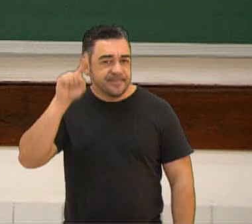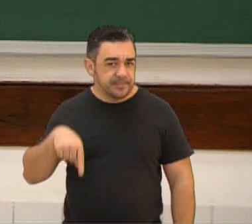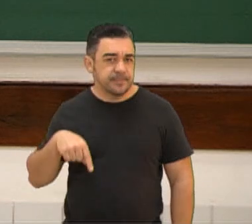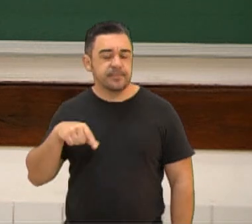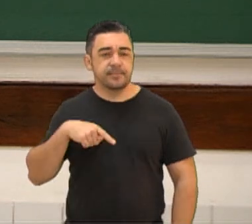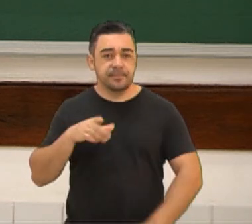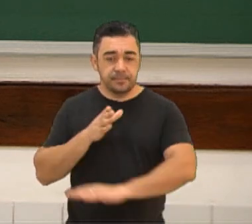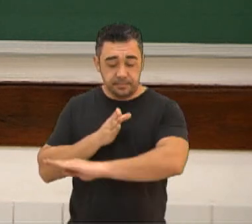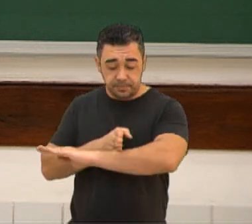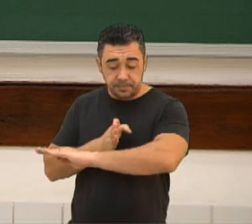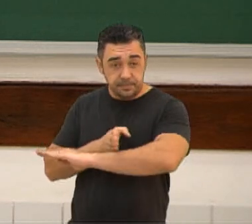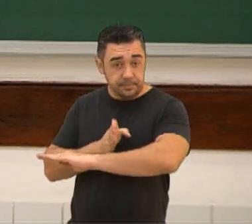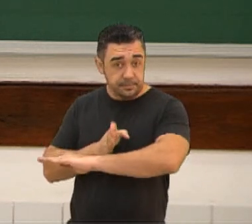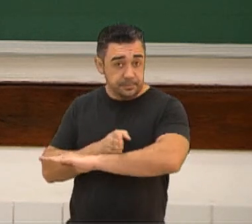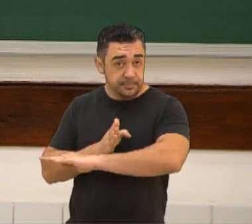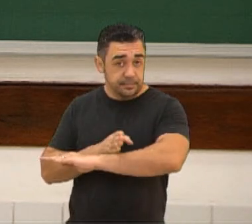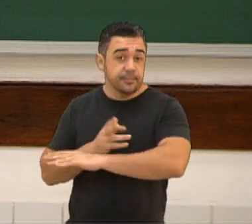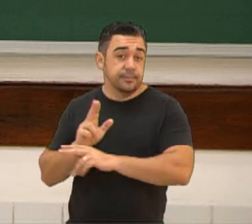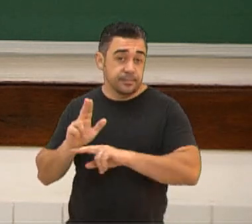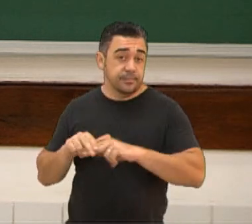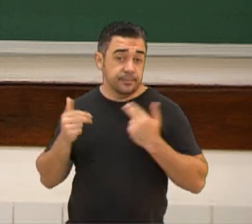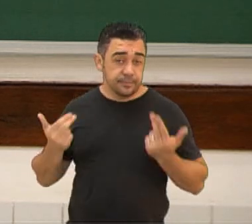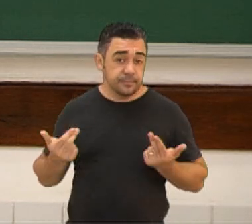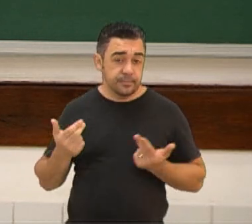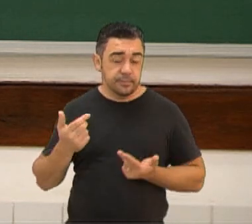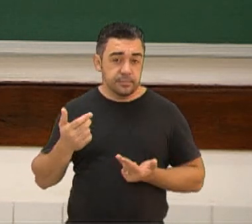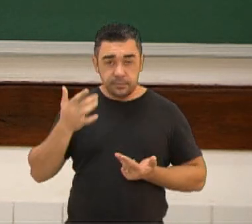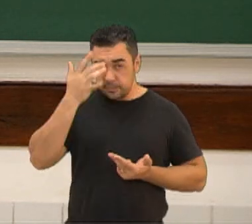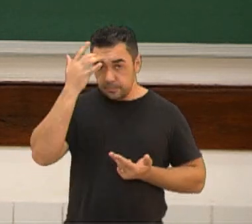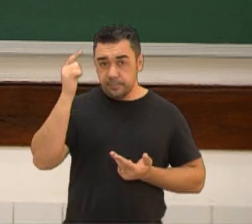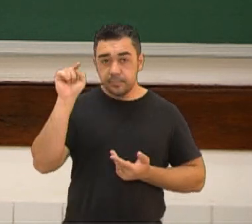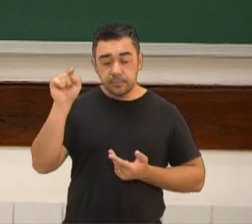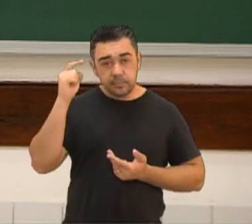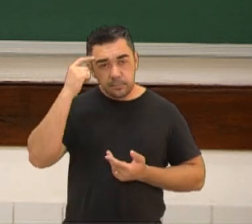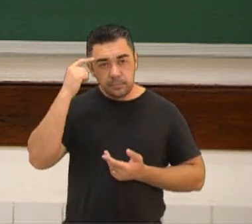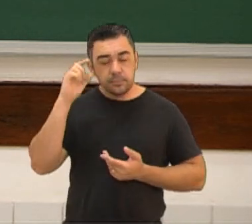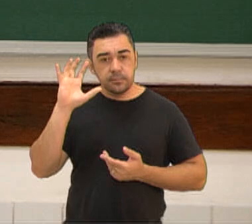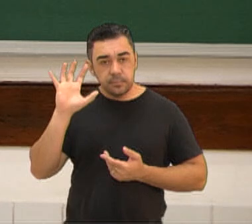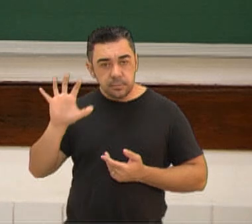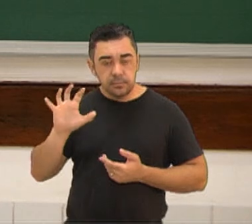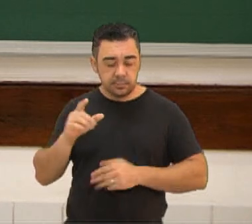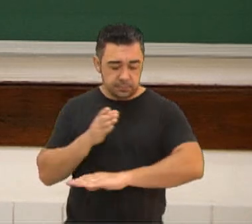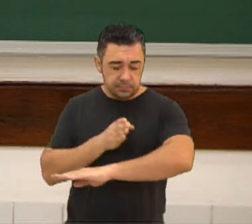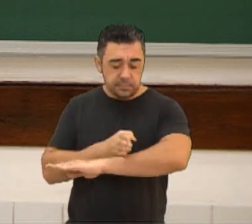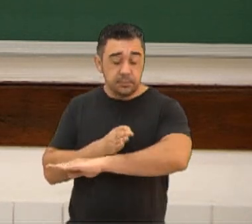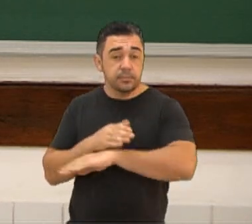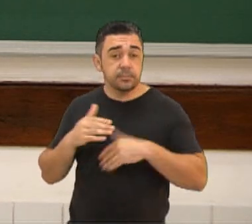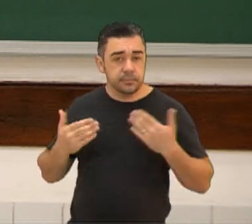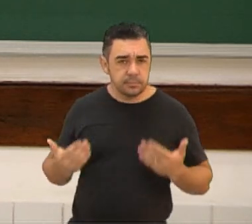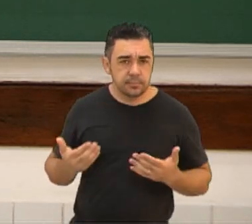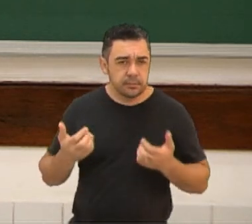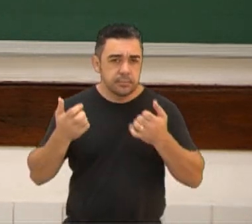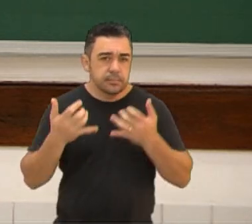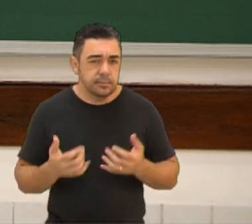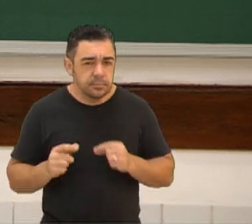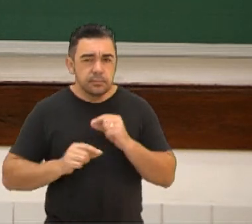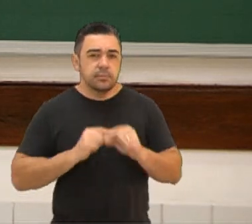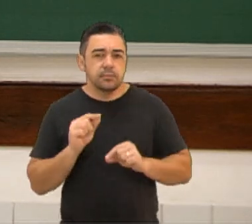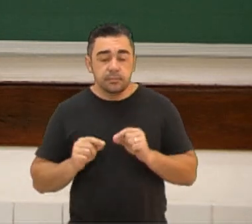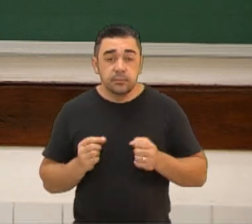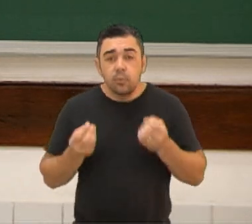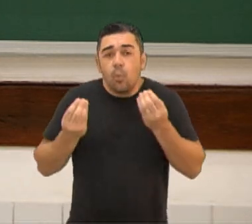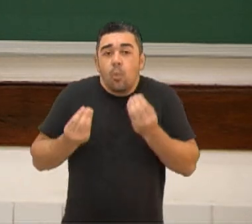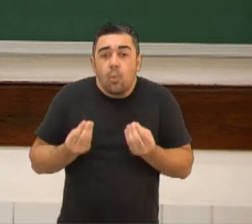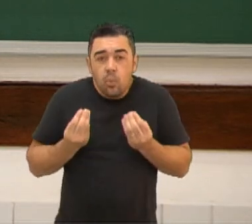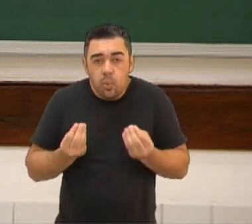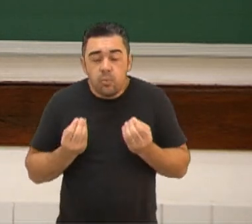pensar medieval ainda estava muito presente na cabeça das pessoas. Então, as pessoas diziam o seguinte: como é que você vai